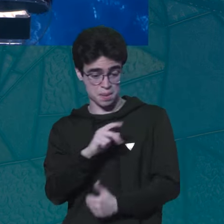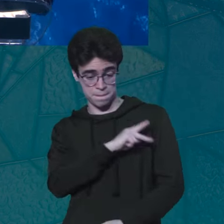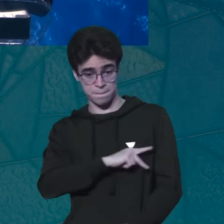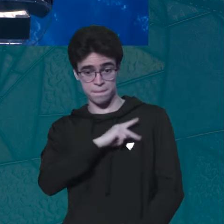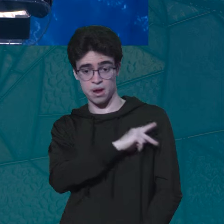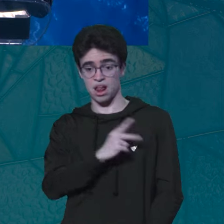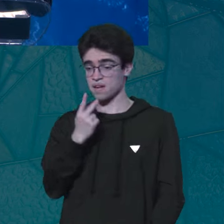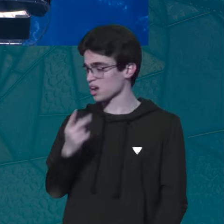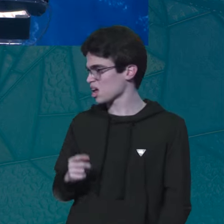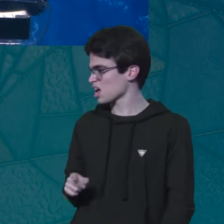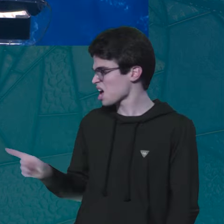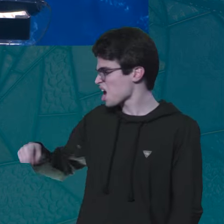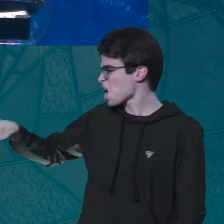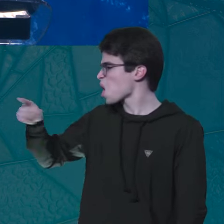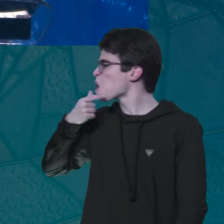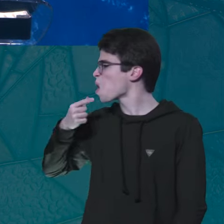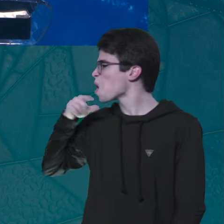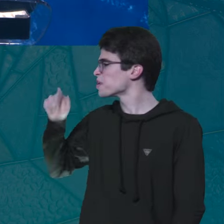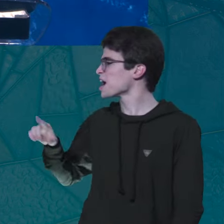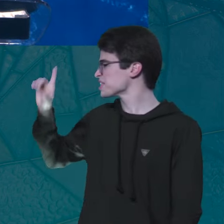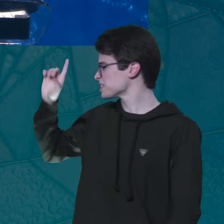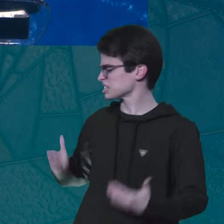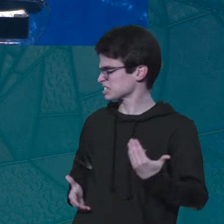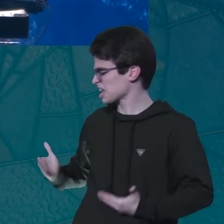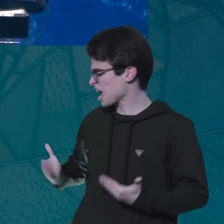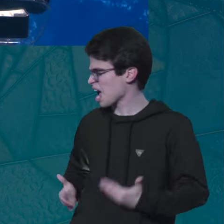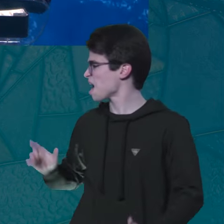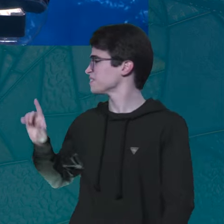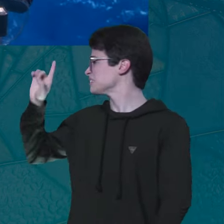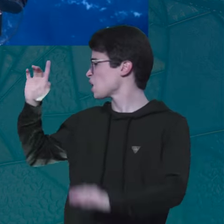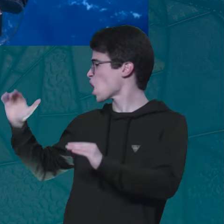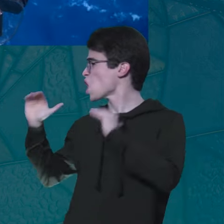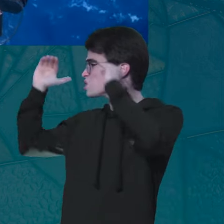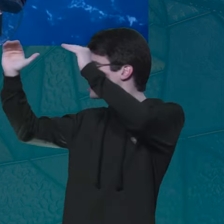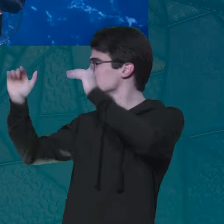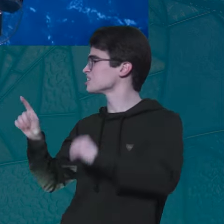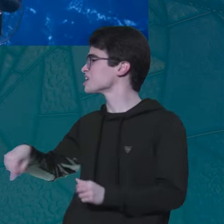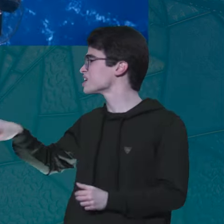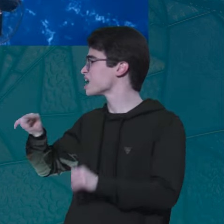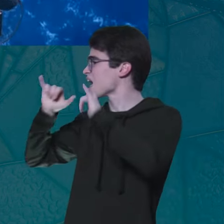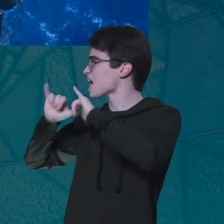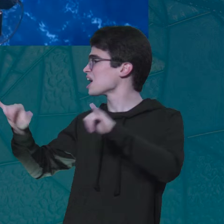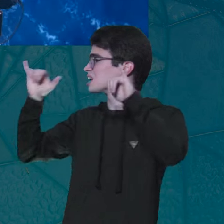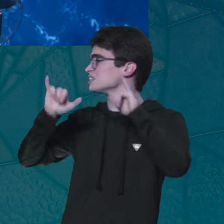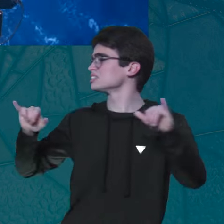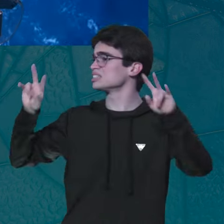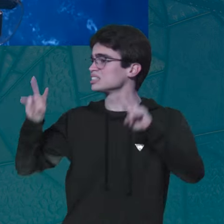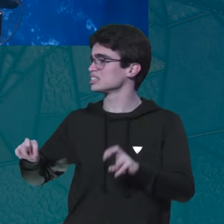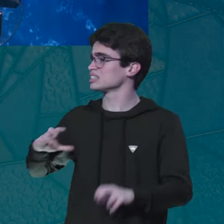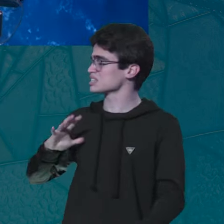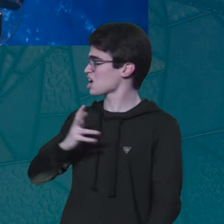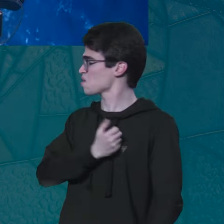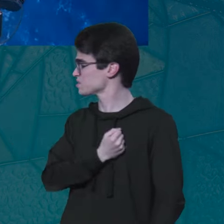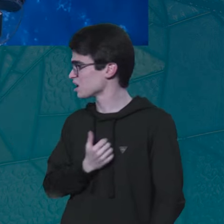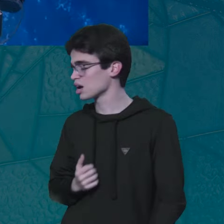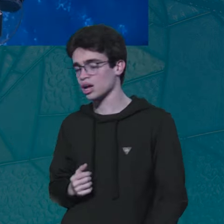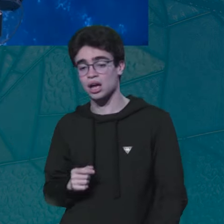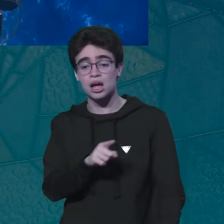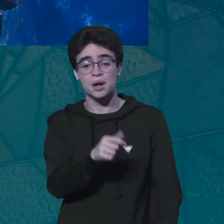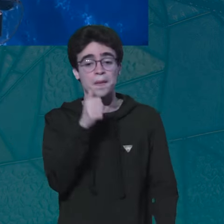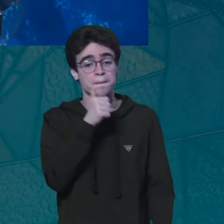gritando: estes homens são servos de Deus, do Deus Altíssimo, e anunciam o caminho da salvação. Ela